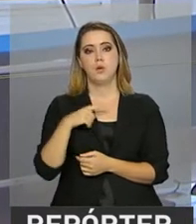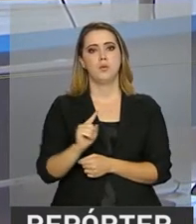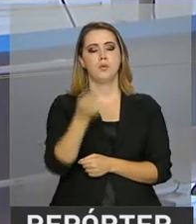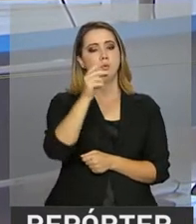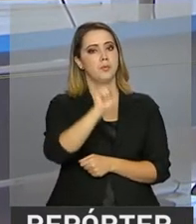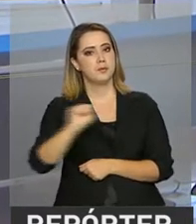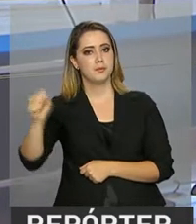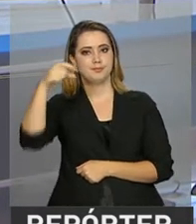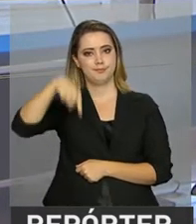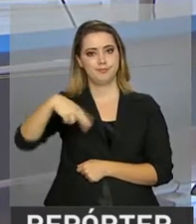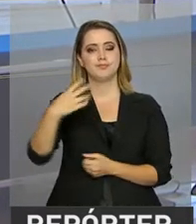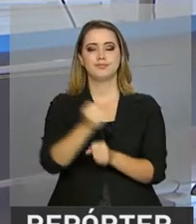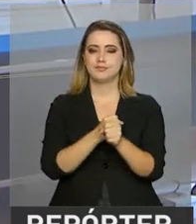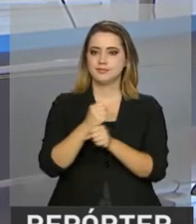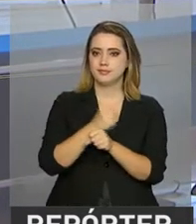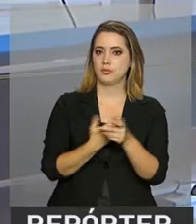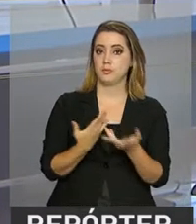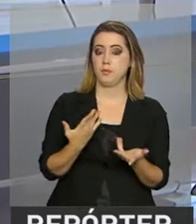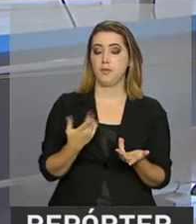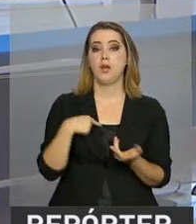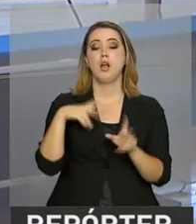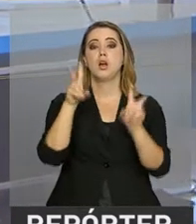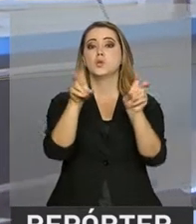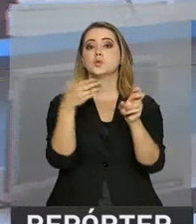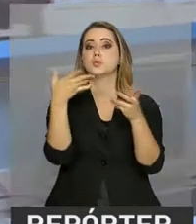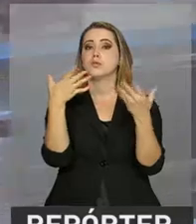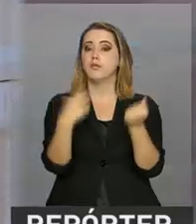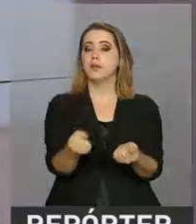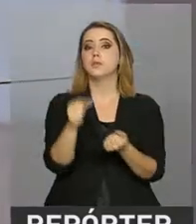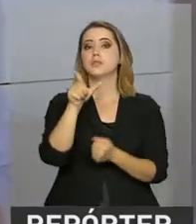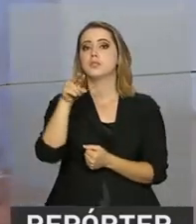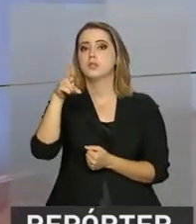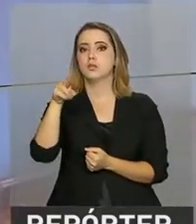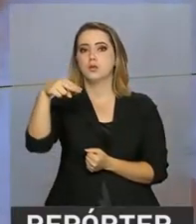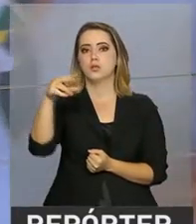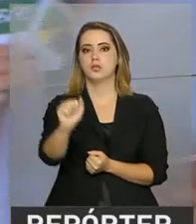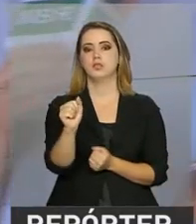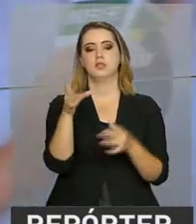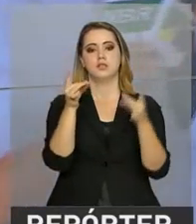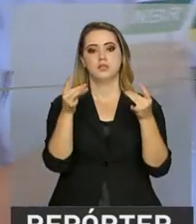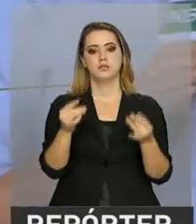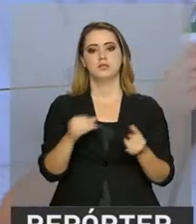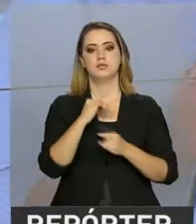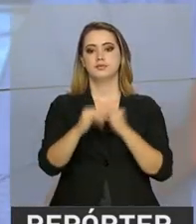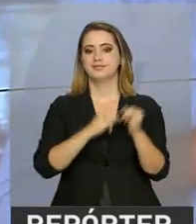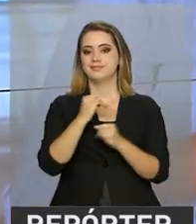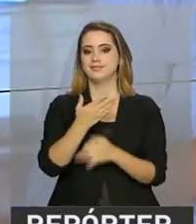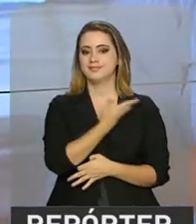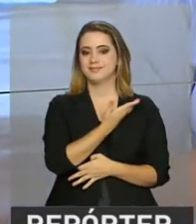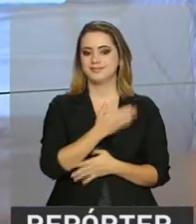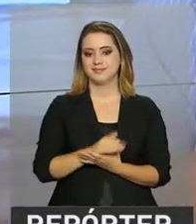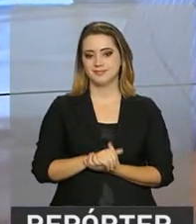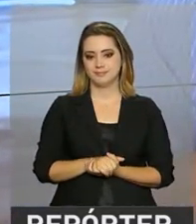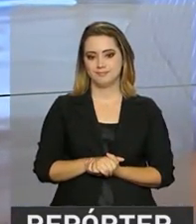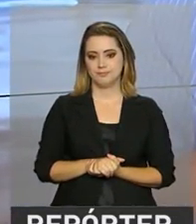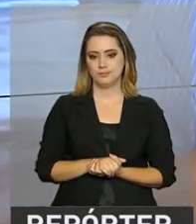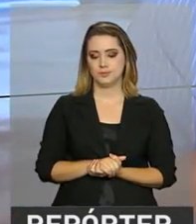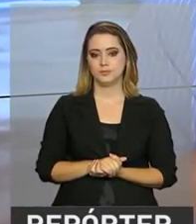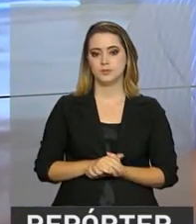semestre de 2016 sobre esse assunto nós vamos conversar com a repórter luana karen que tem mais informações do la luna